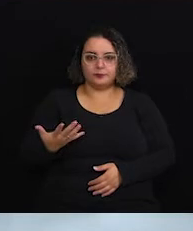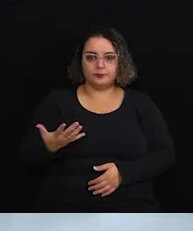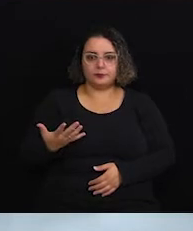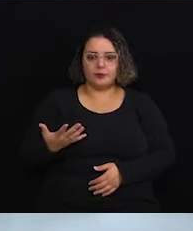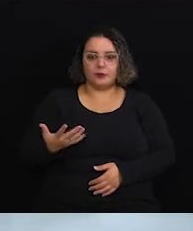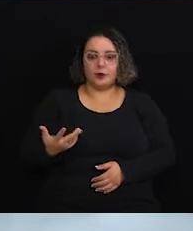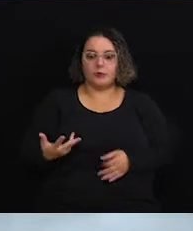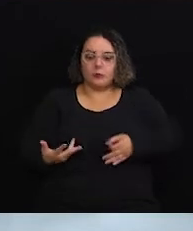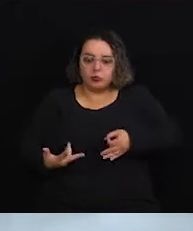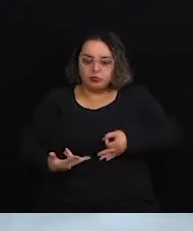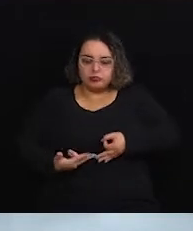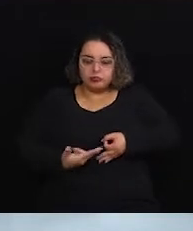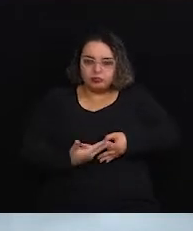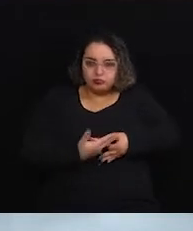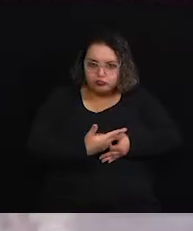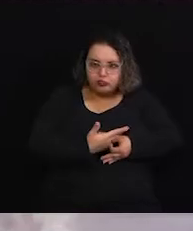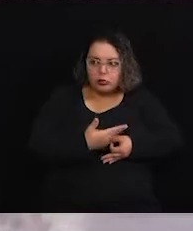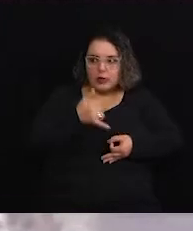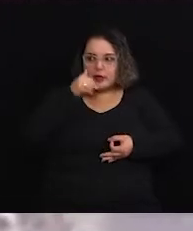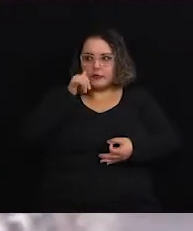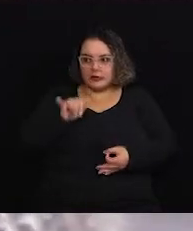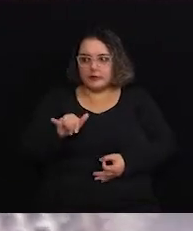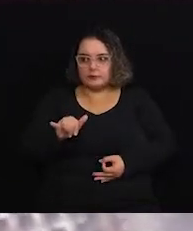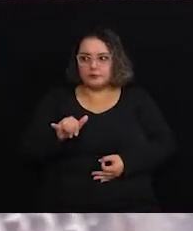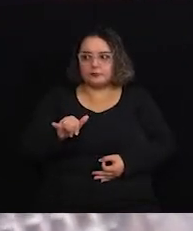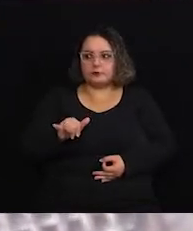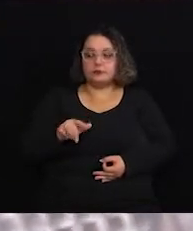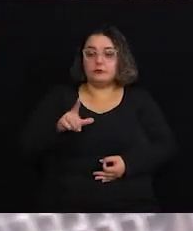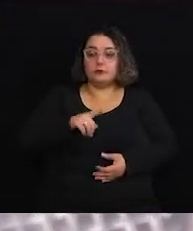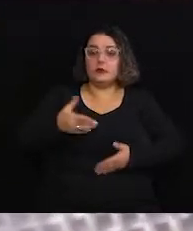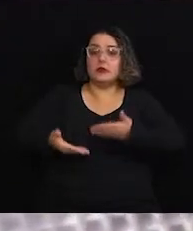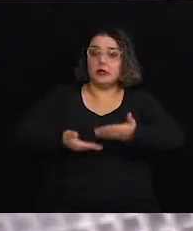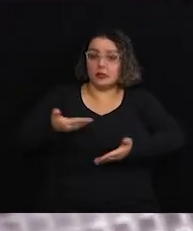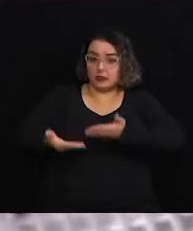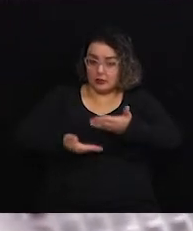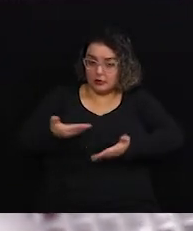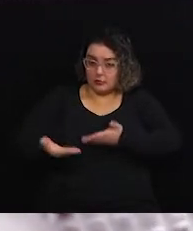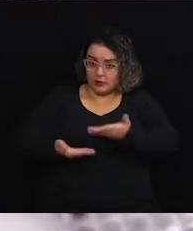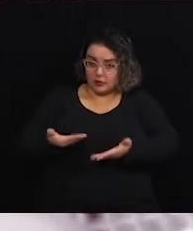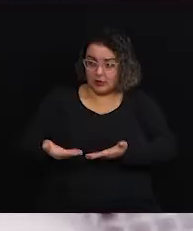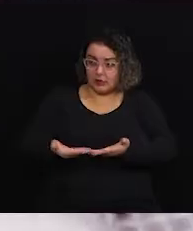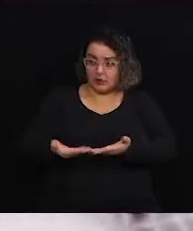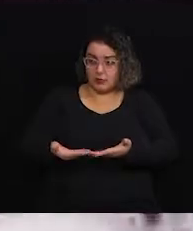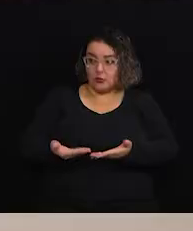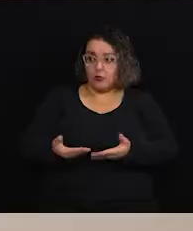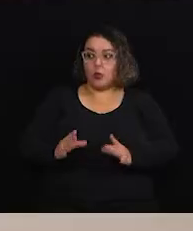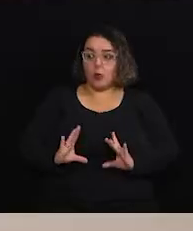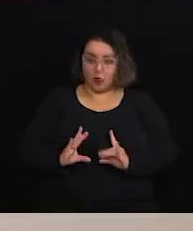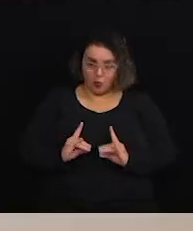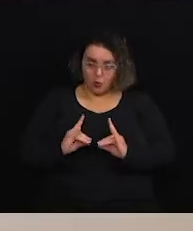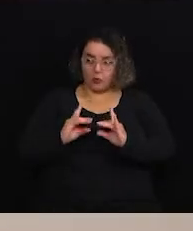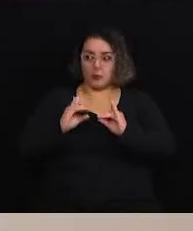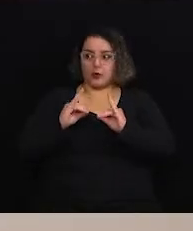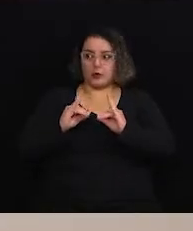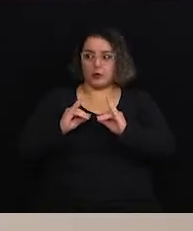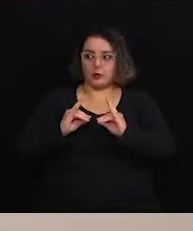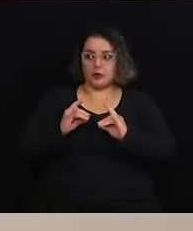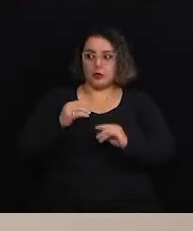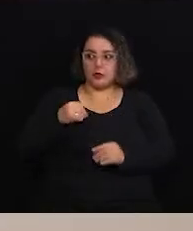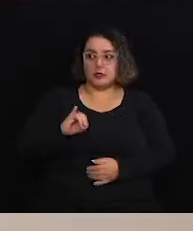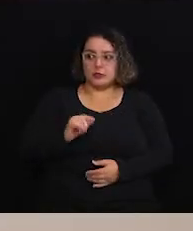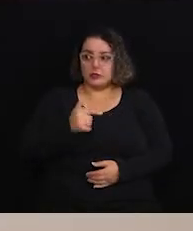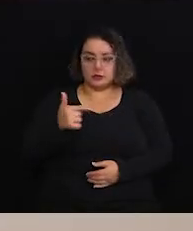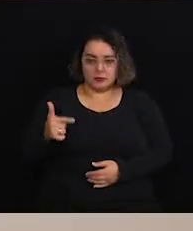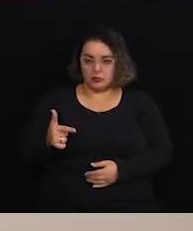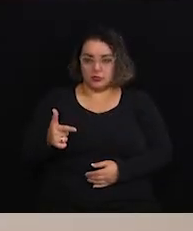muitas cirurgias, como era no passado, hoje a gente já começa o tratamento clinicamente, com um tratamento hormonal. E caso ela não